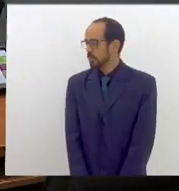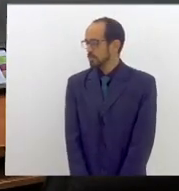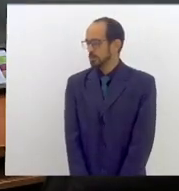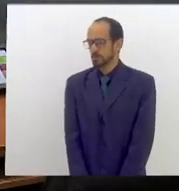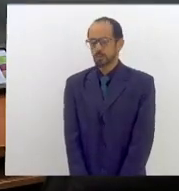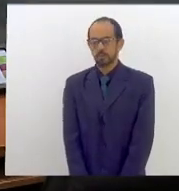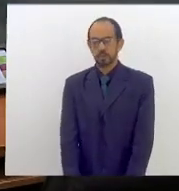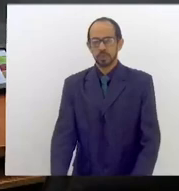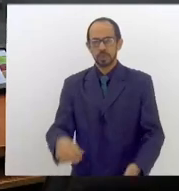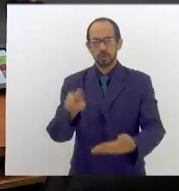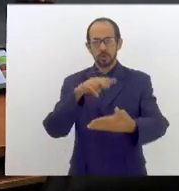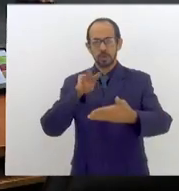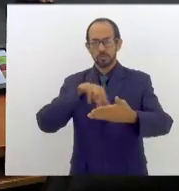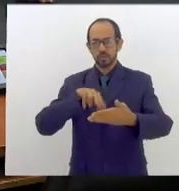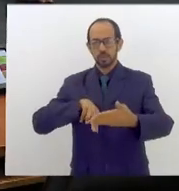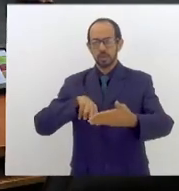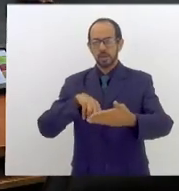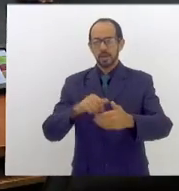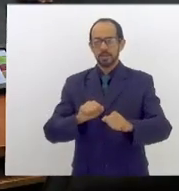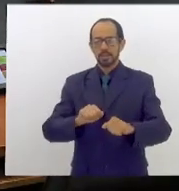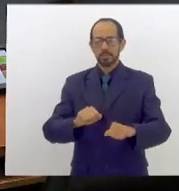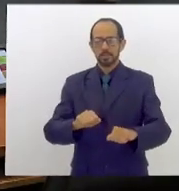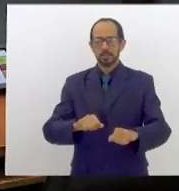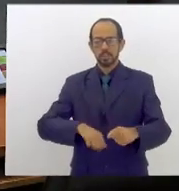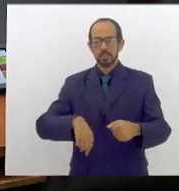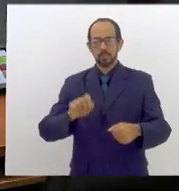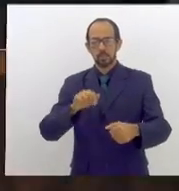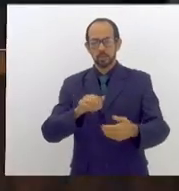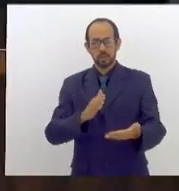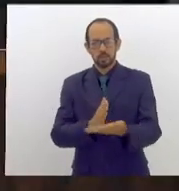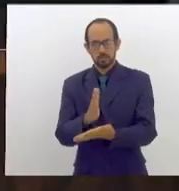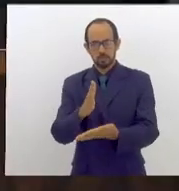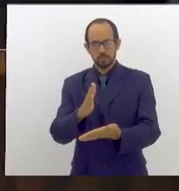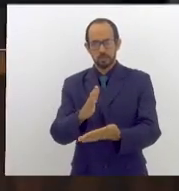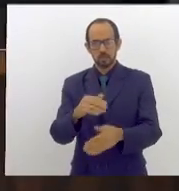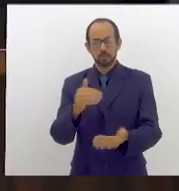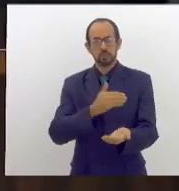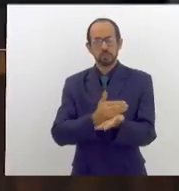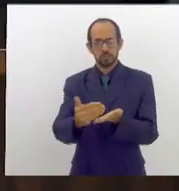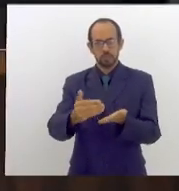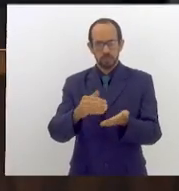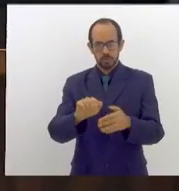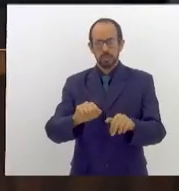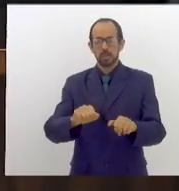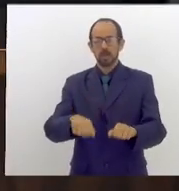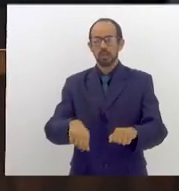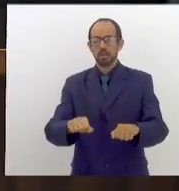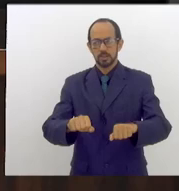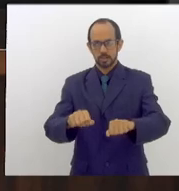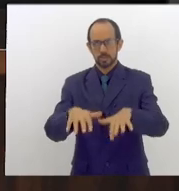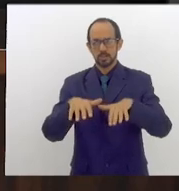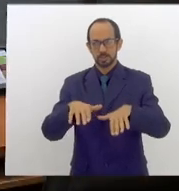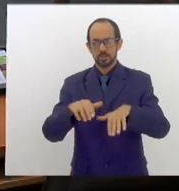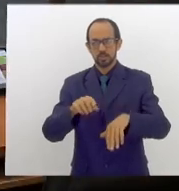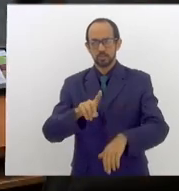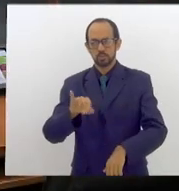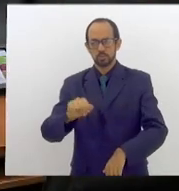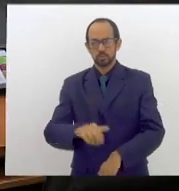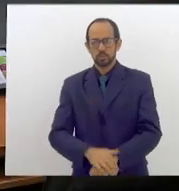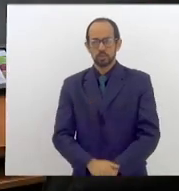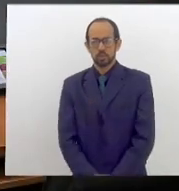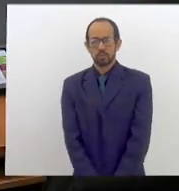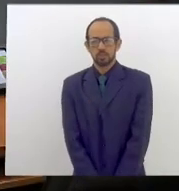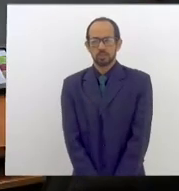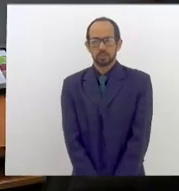Líder passa-se a ordem da primeira sessão extraordinária do dia estado Luís Paulo boa tarde boa tarde